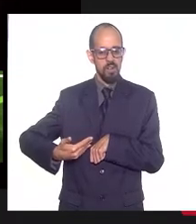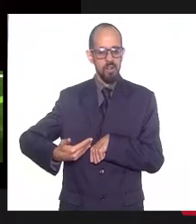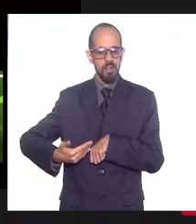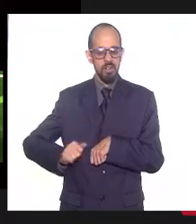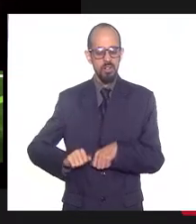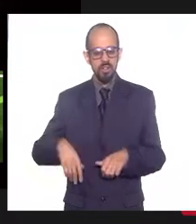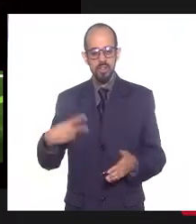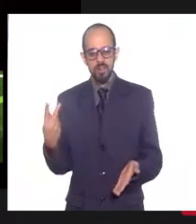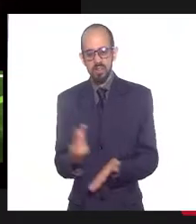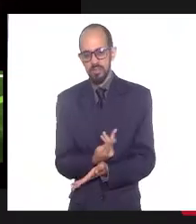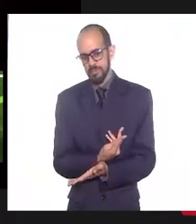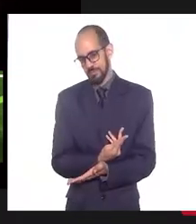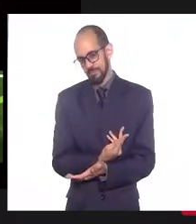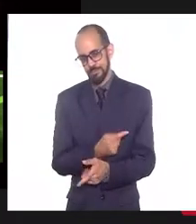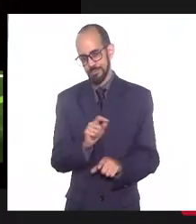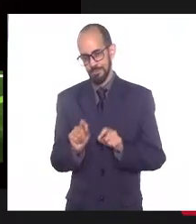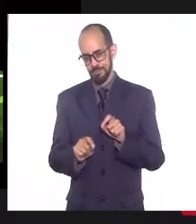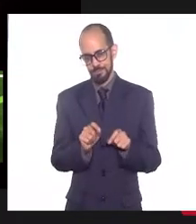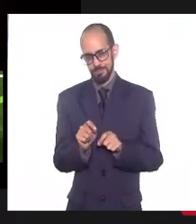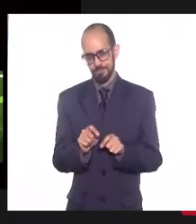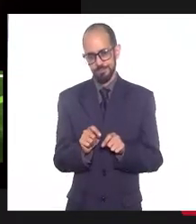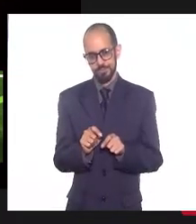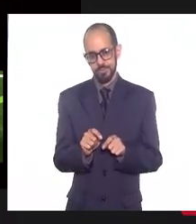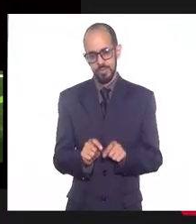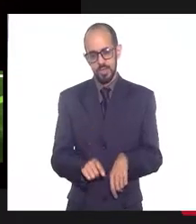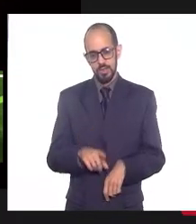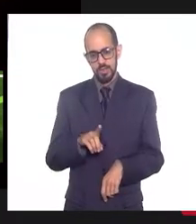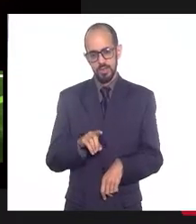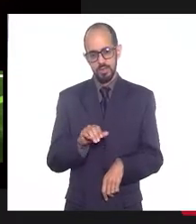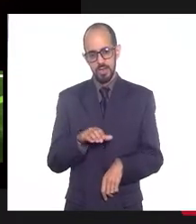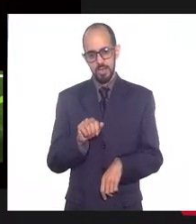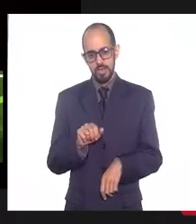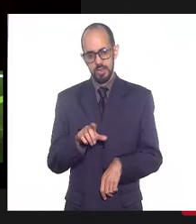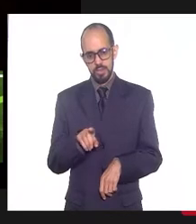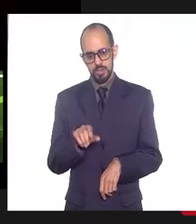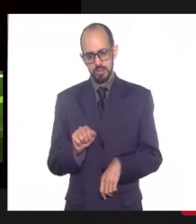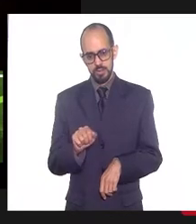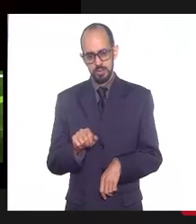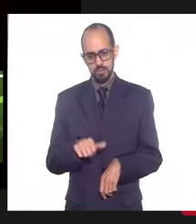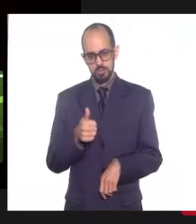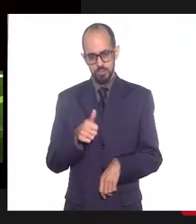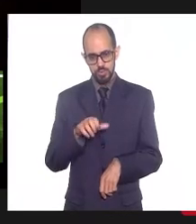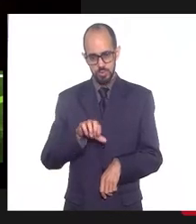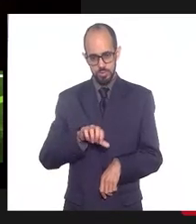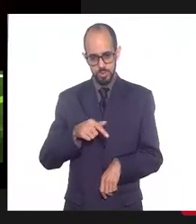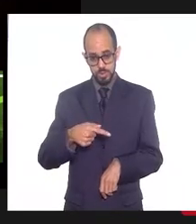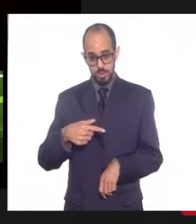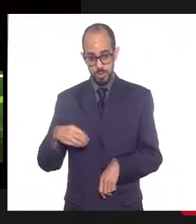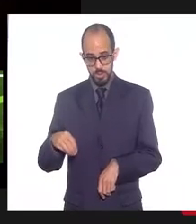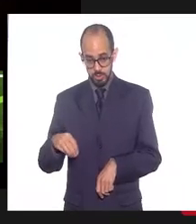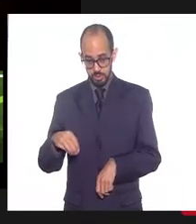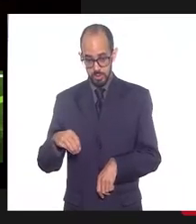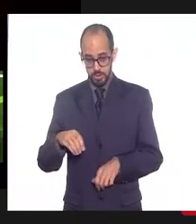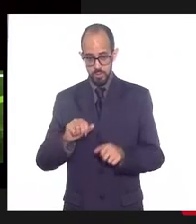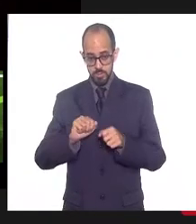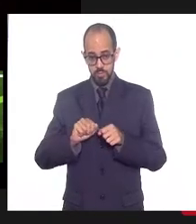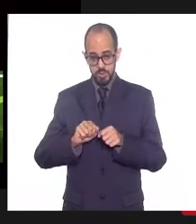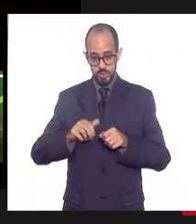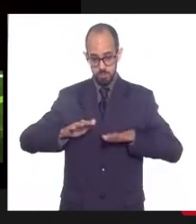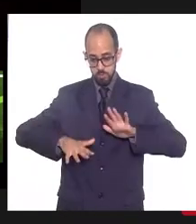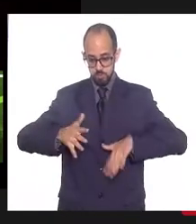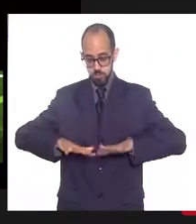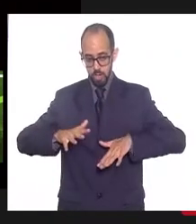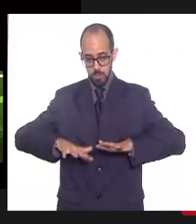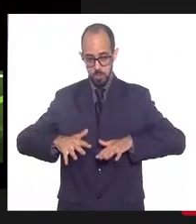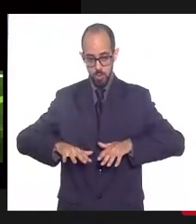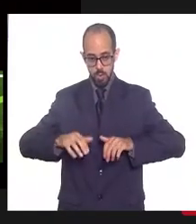chegou uma época, na década de 70, por exemplo, que a gente, para fazer festa do terreiro, para tocar no tambor, tinha